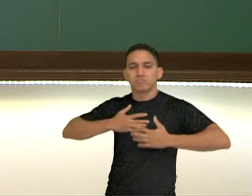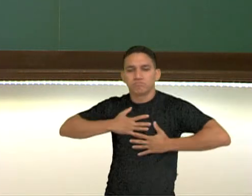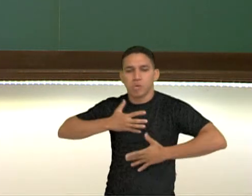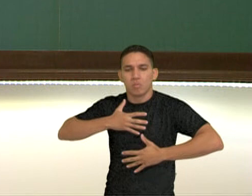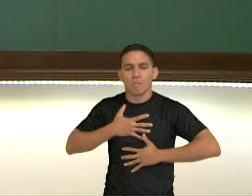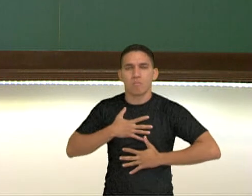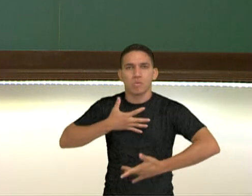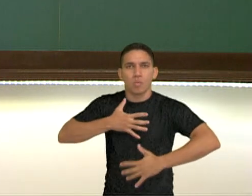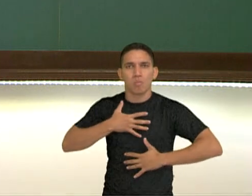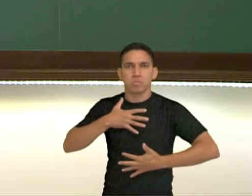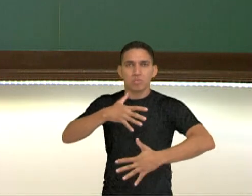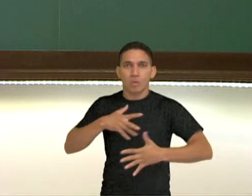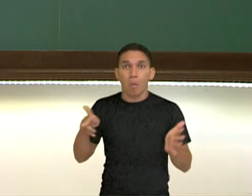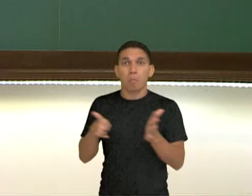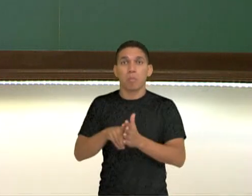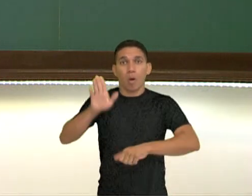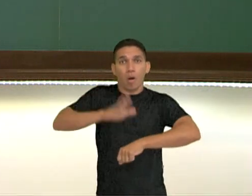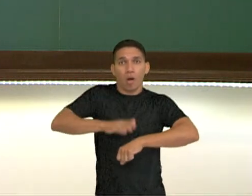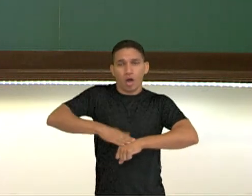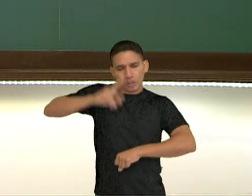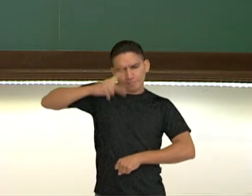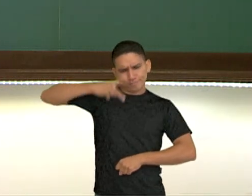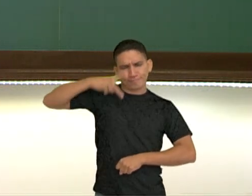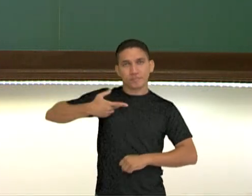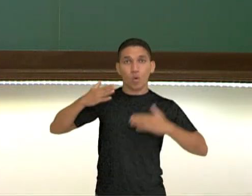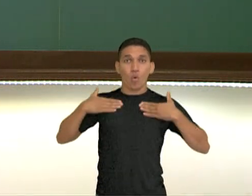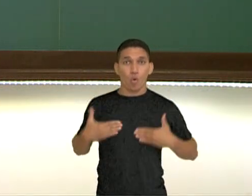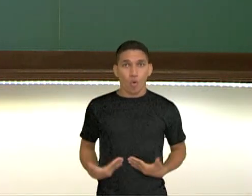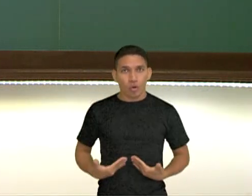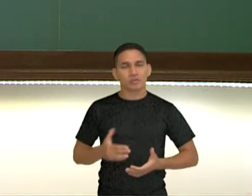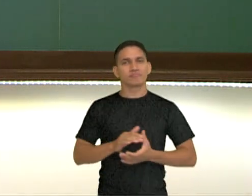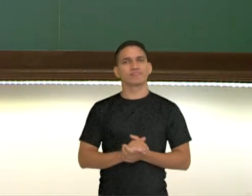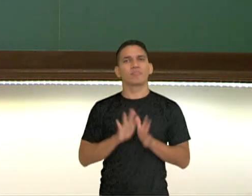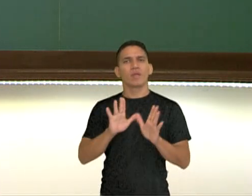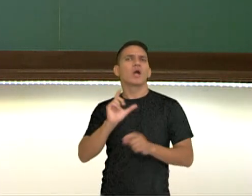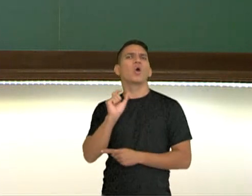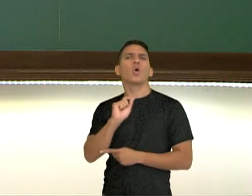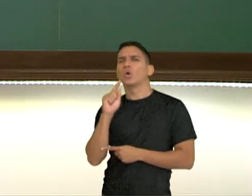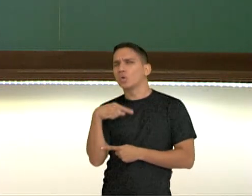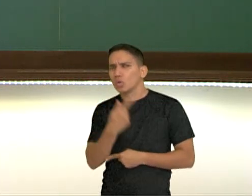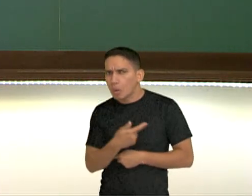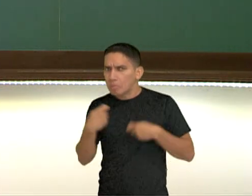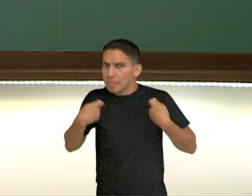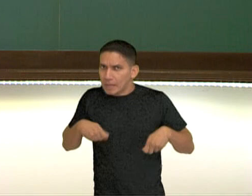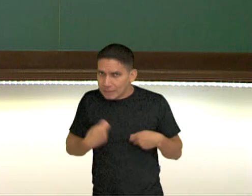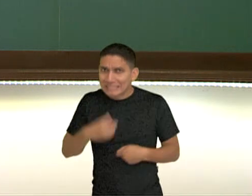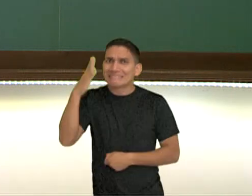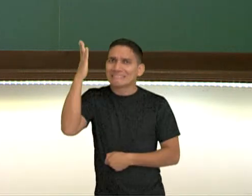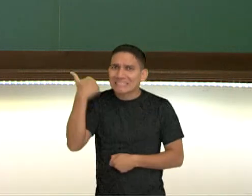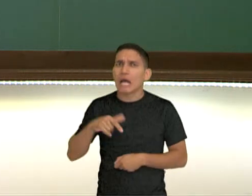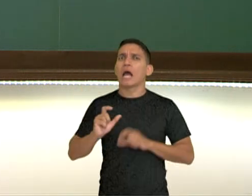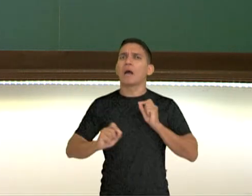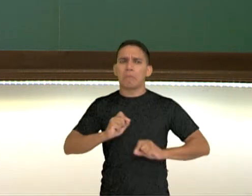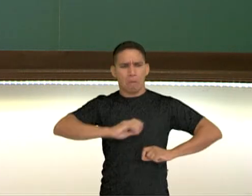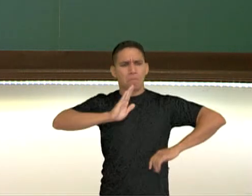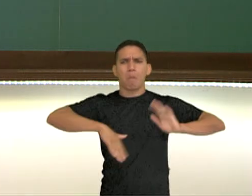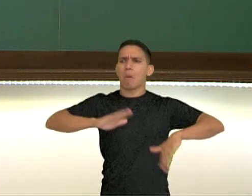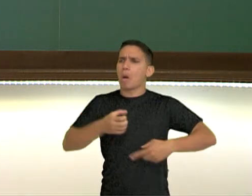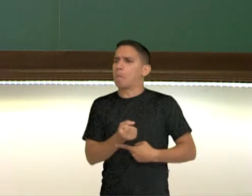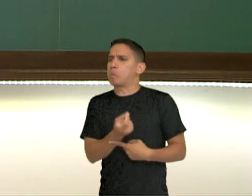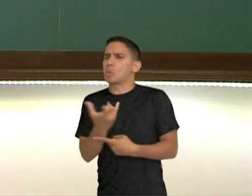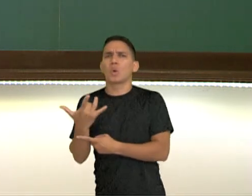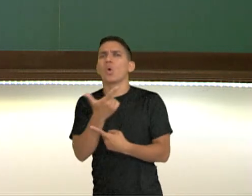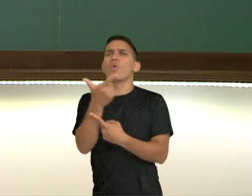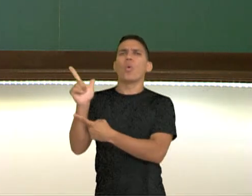sonoridades com o nosso corpo Será que necessariamente nós precisamos saber tocar algum instrumento